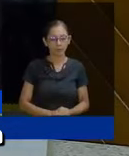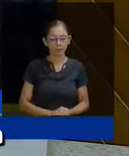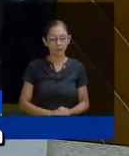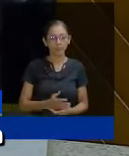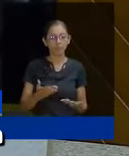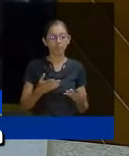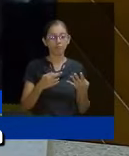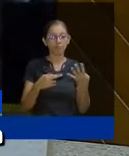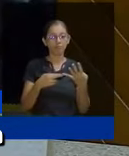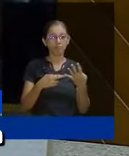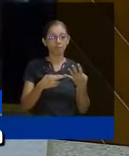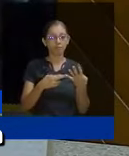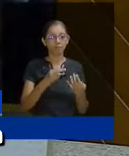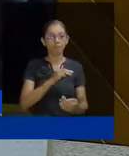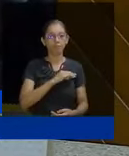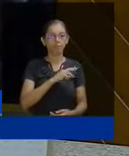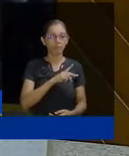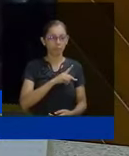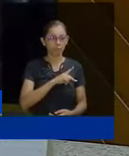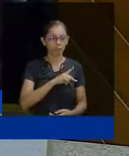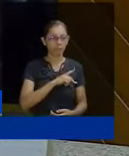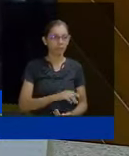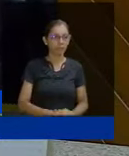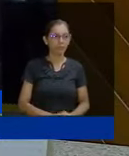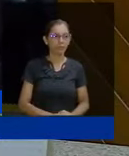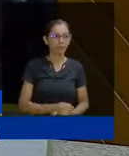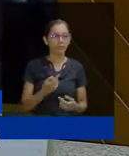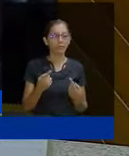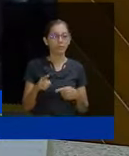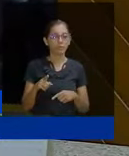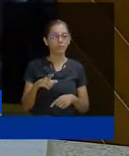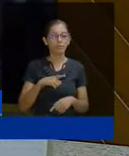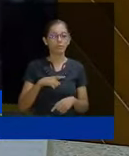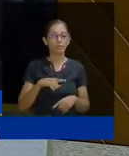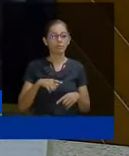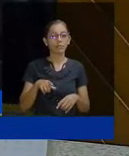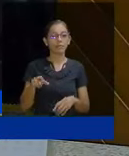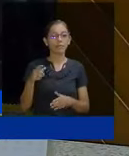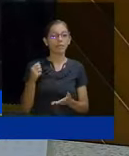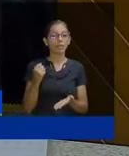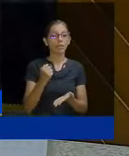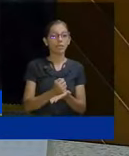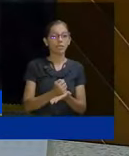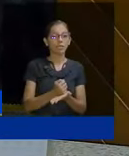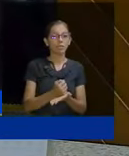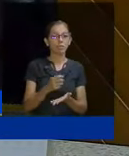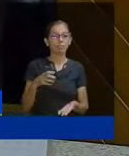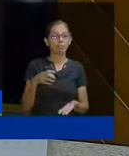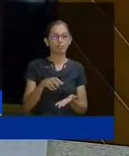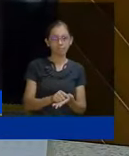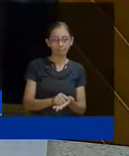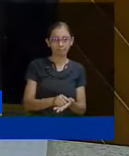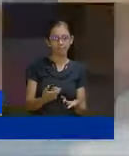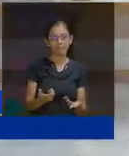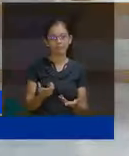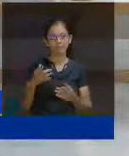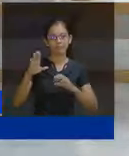provimento do recurso do Ministério Público Eleitoral para indeferir o registro da candidatura de Bruno Manoel Rezende. Esse é o